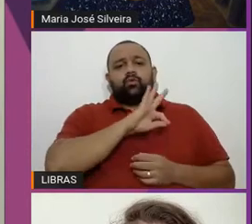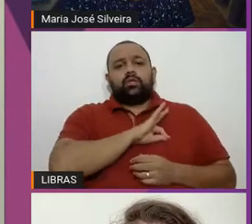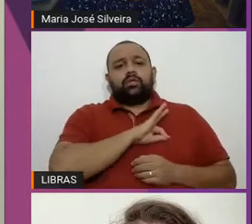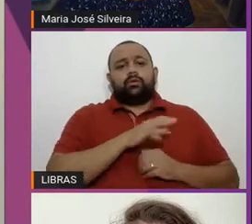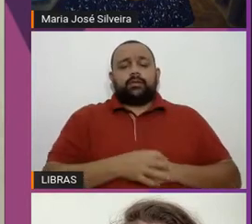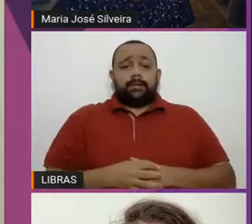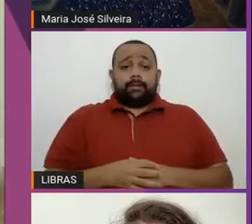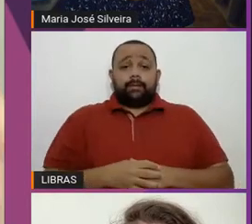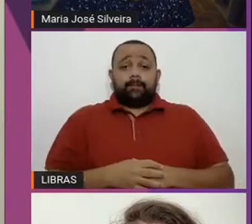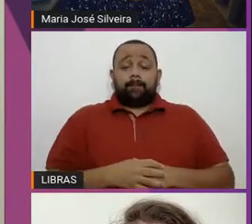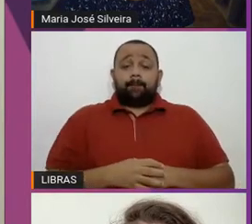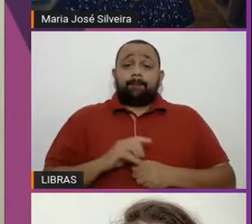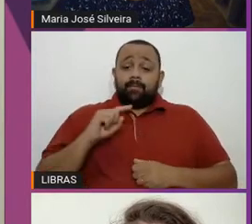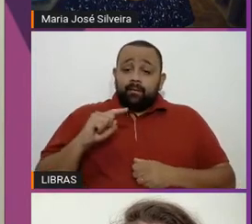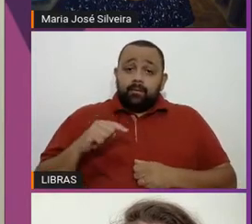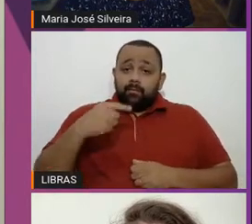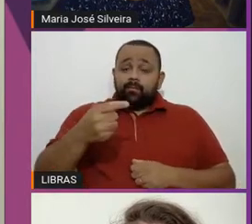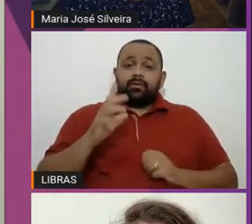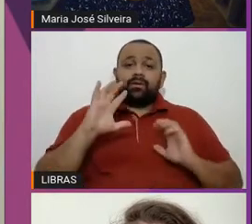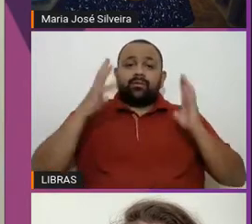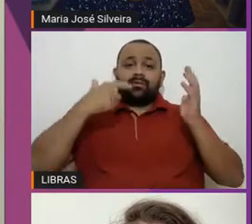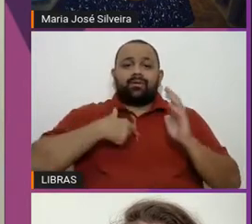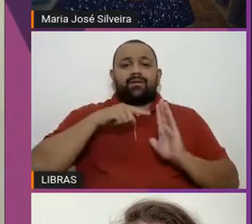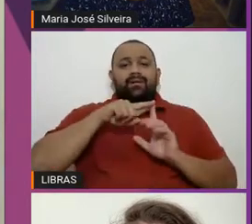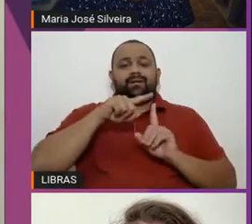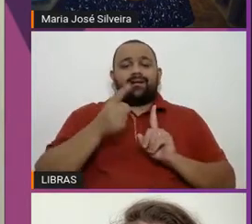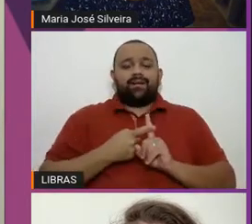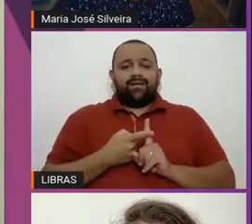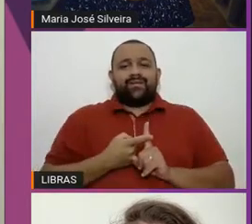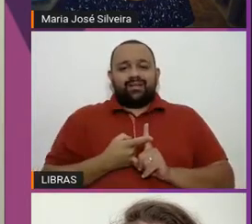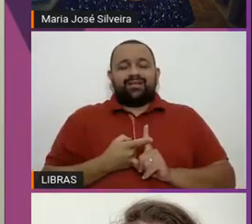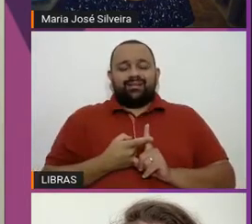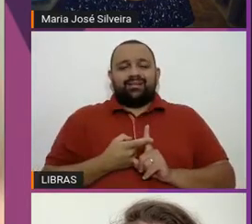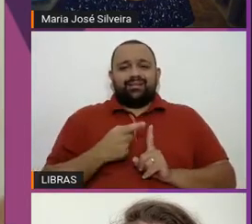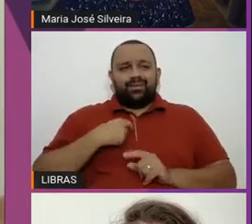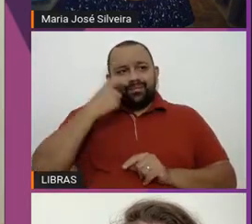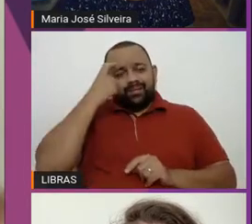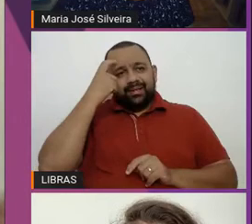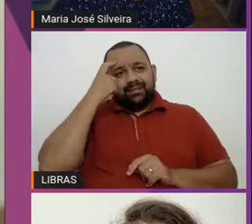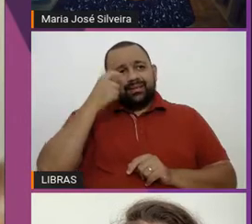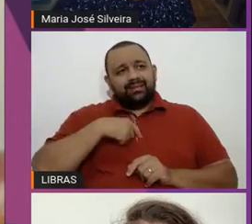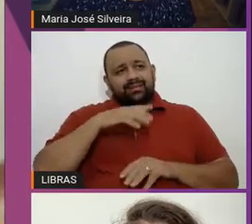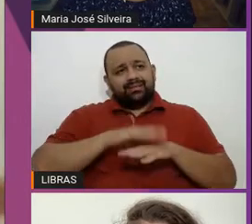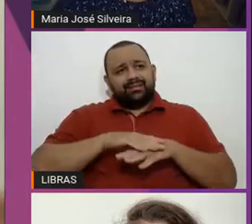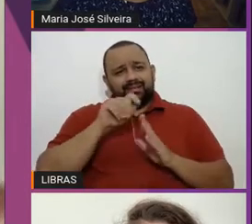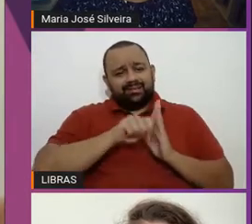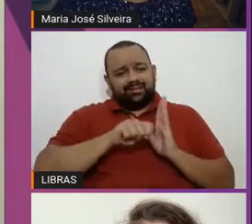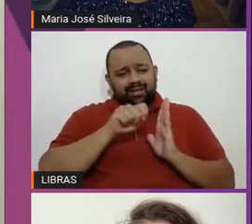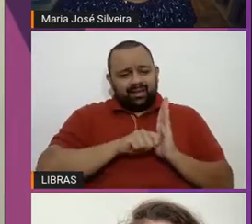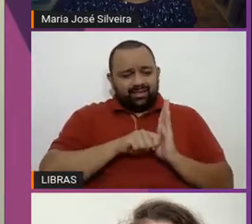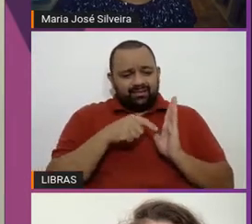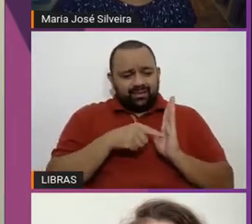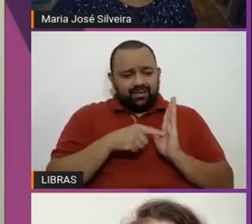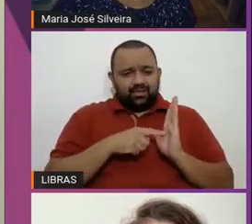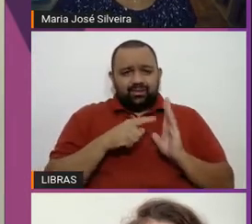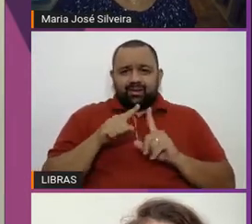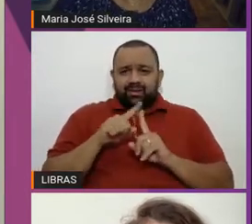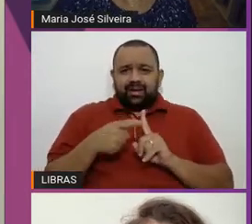Ah e só que logo depois eu engravidei E aí eu pensei eu não quero escrever esse livro grávida